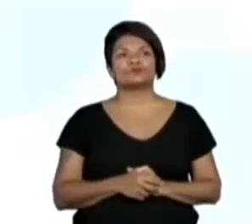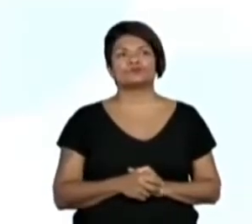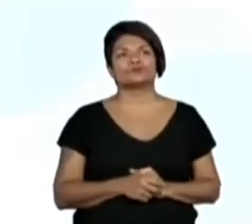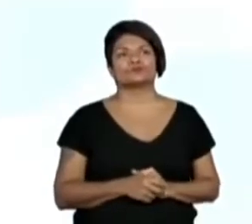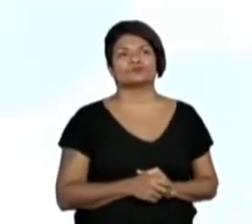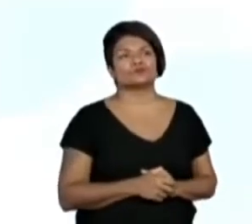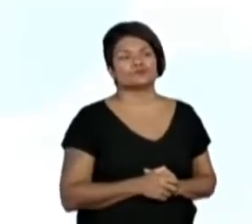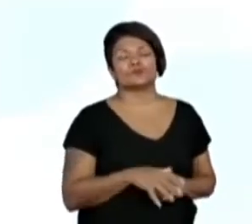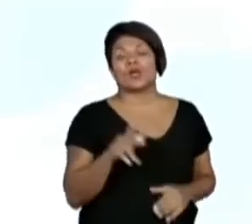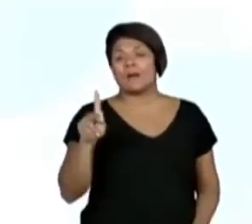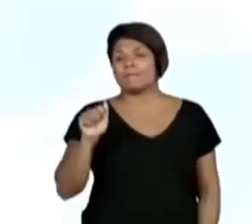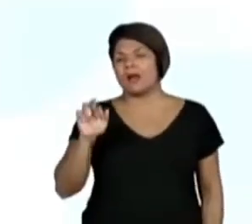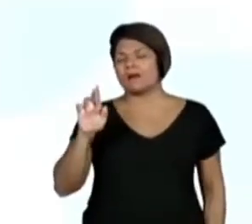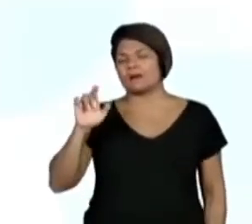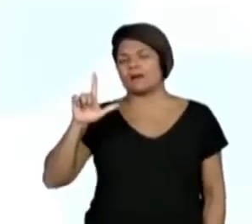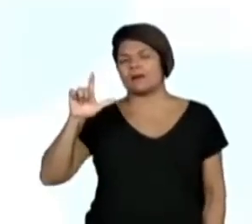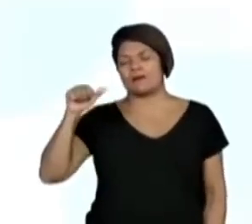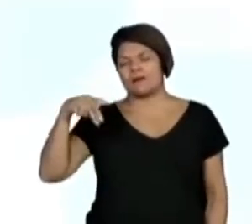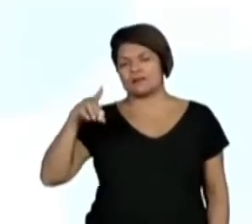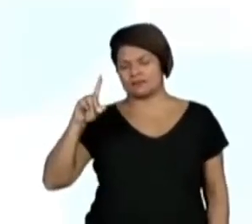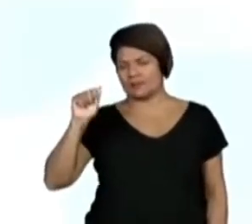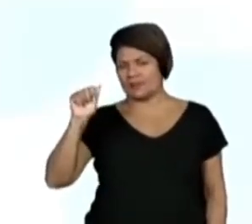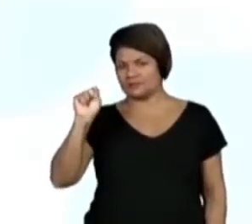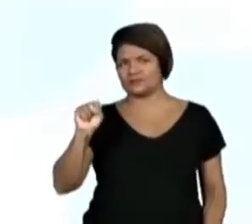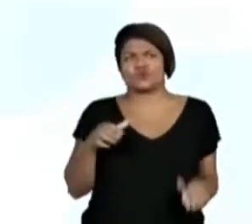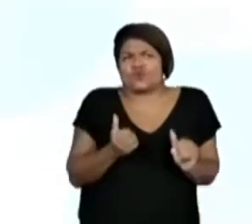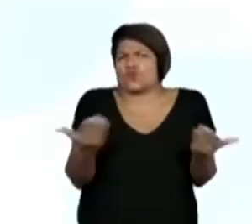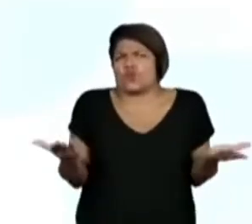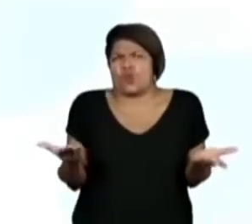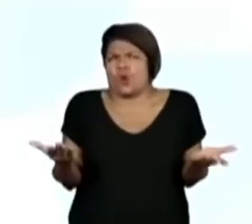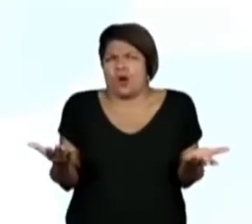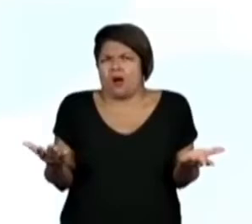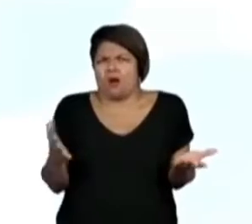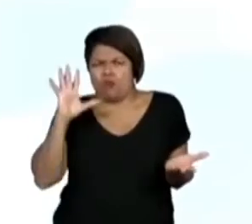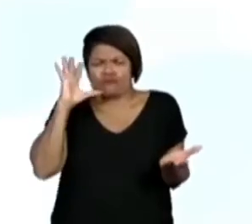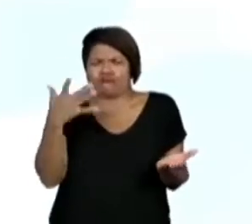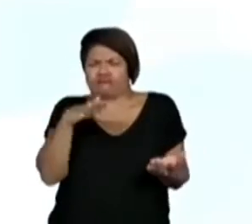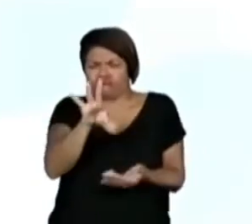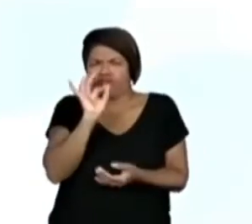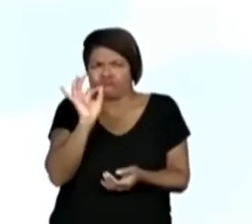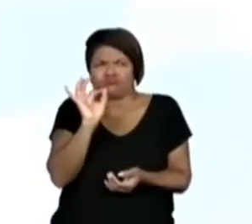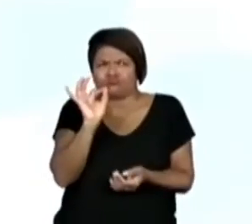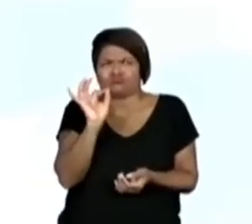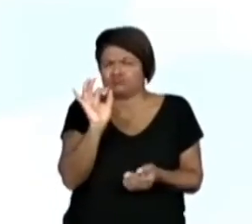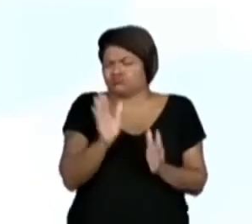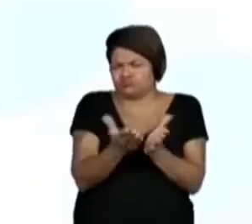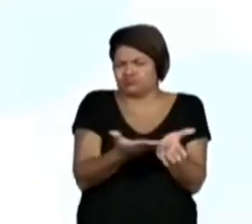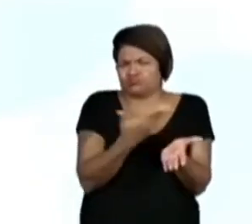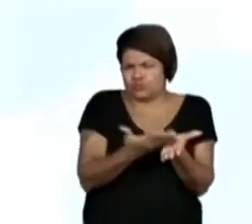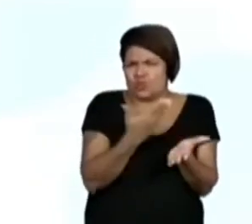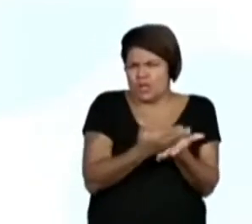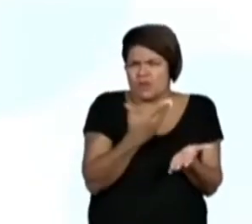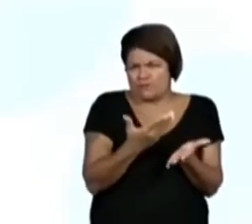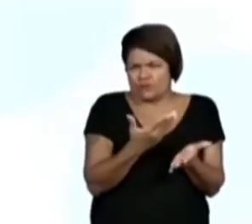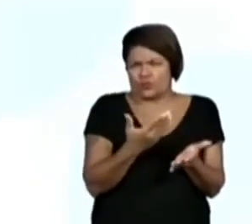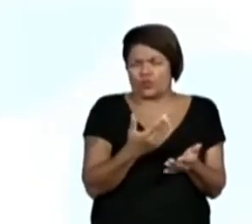parlendas farão parte do livro, é preciso checar quais conhecemos. Está aí nosso amiguinho avisando.